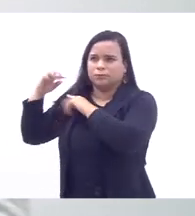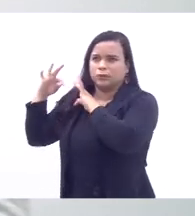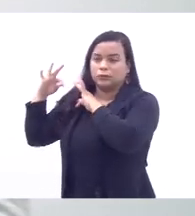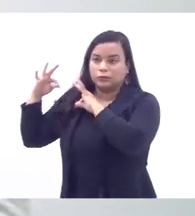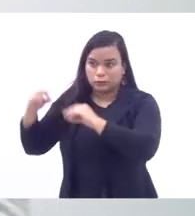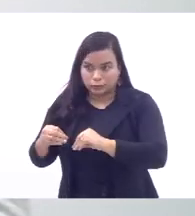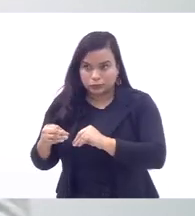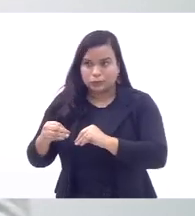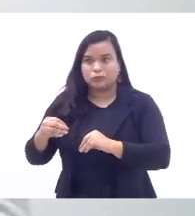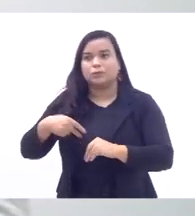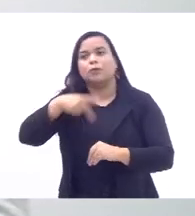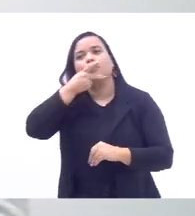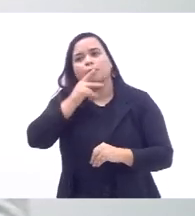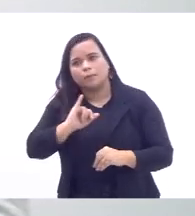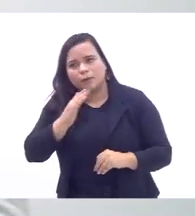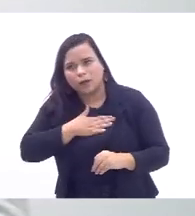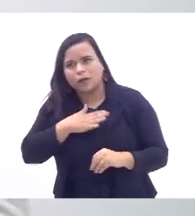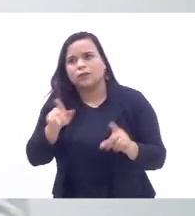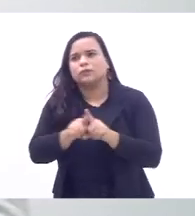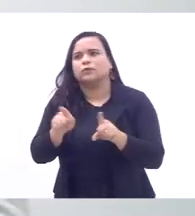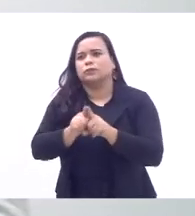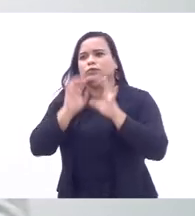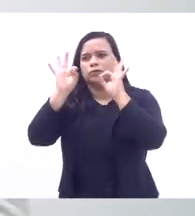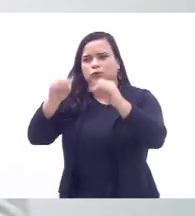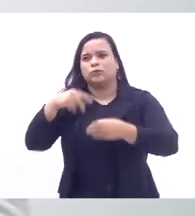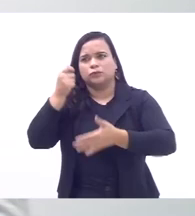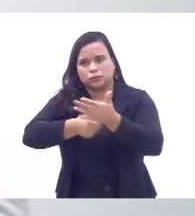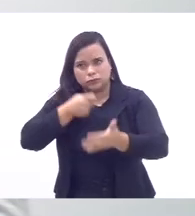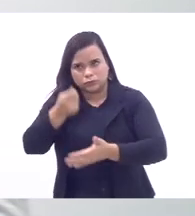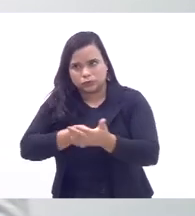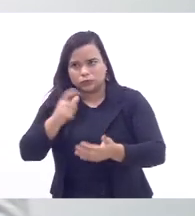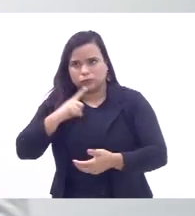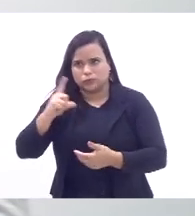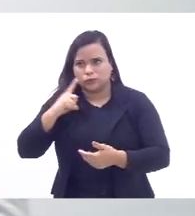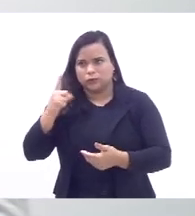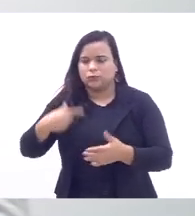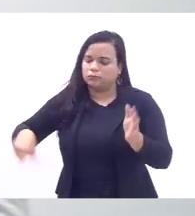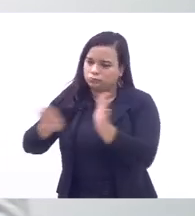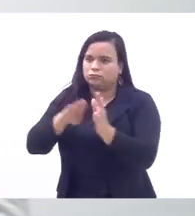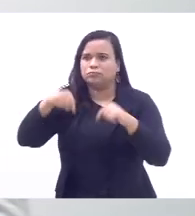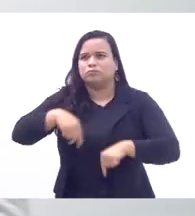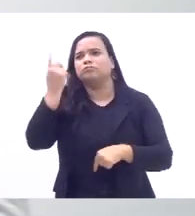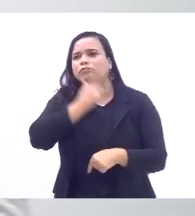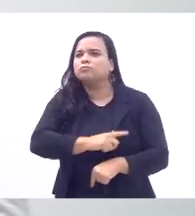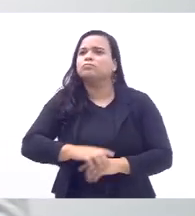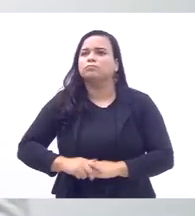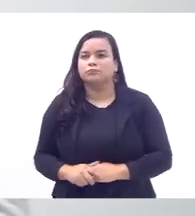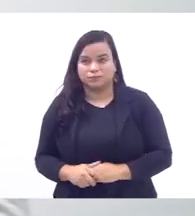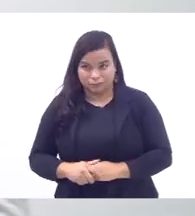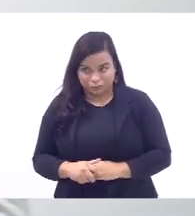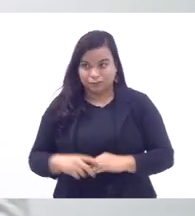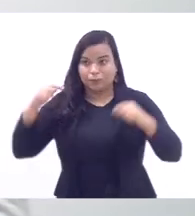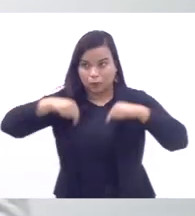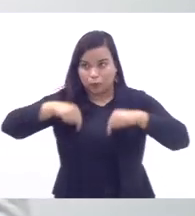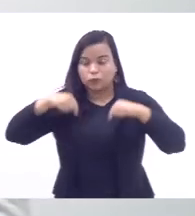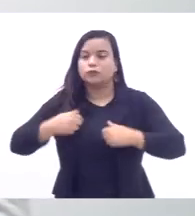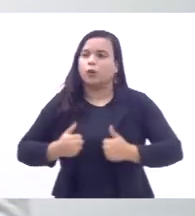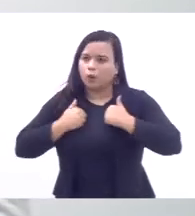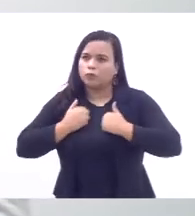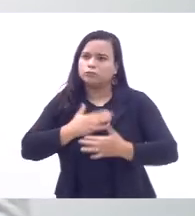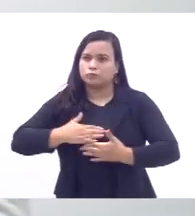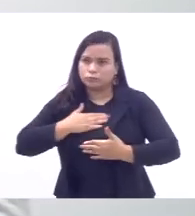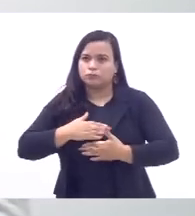eles, não só o meu pai, mas todo mundo que lutou para a gente poder chegar aqui. É, hoje a gente tem muito orgulho